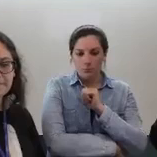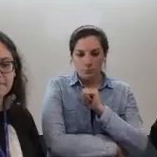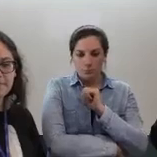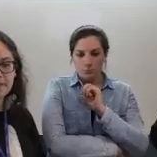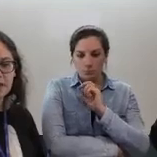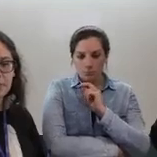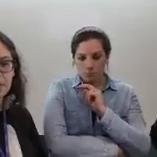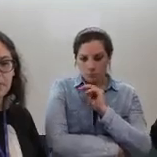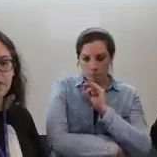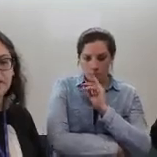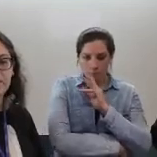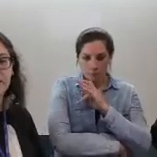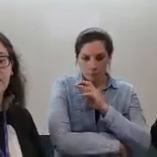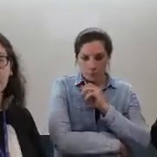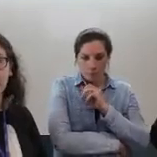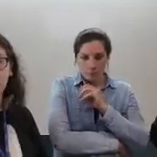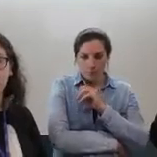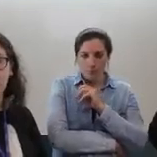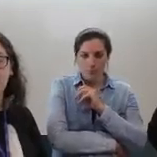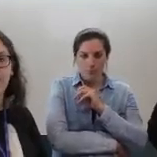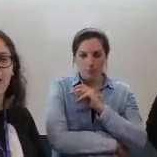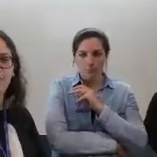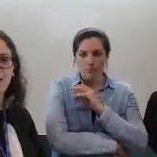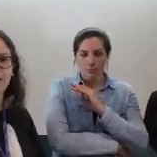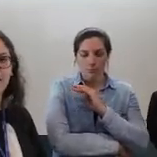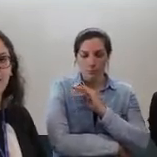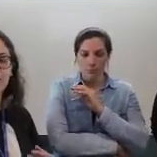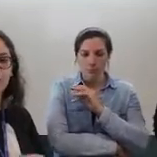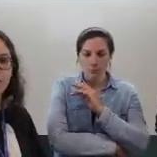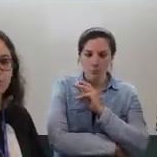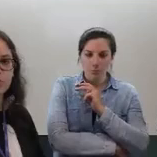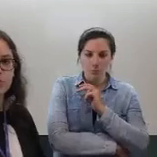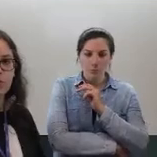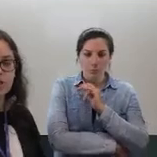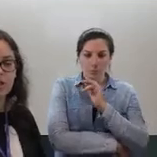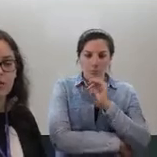quê? Porque ao invés de ficar em negrito a palavra,